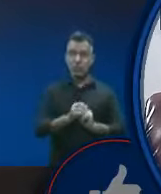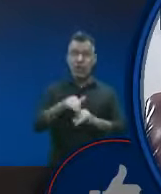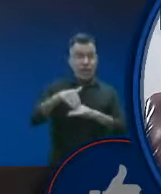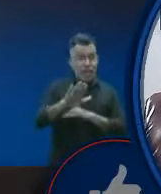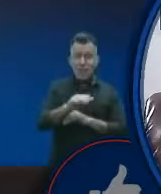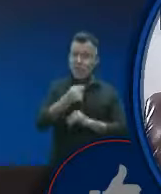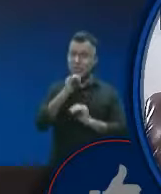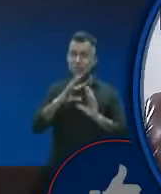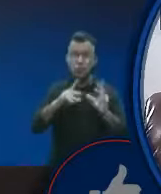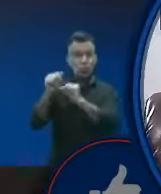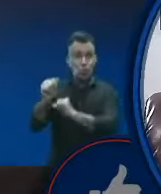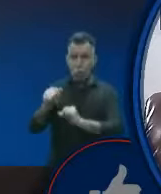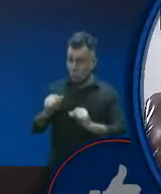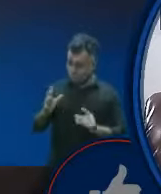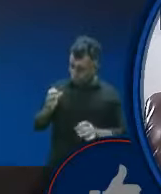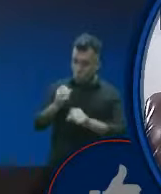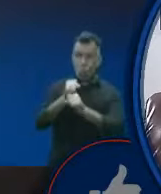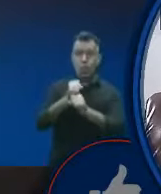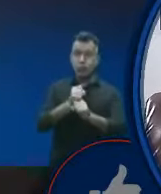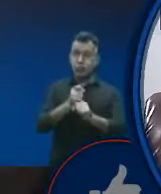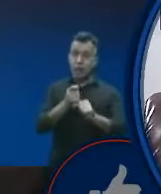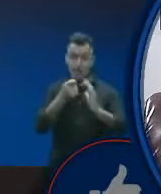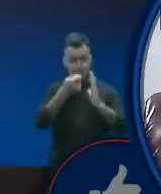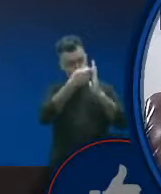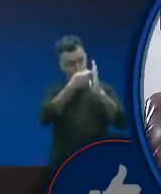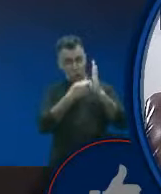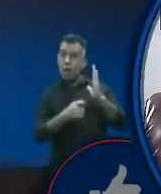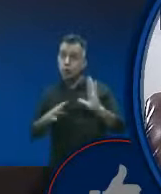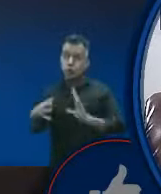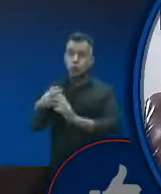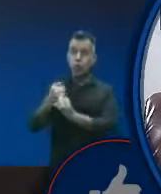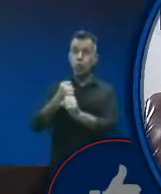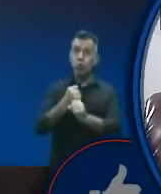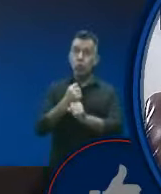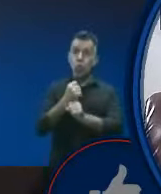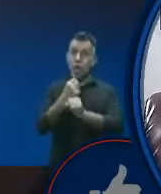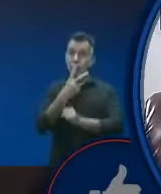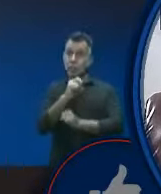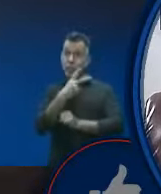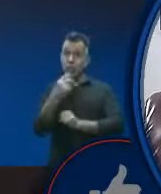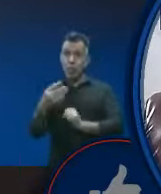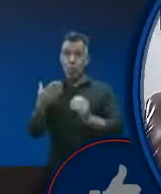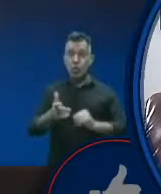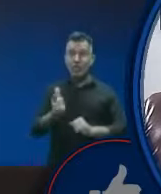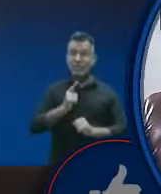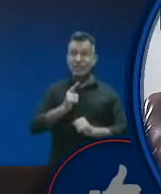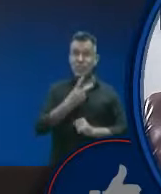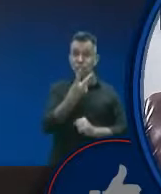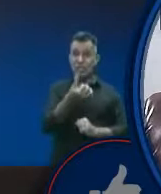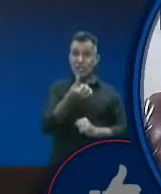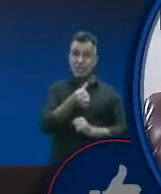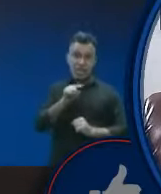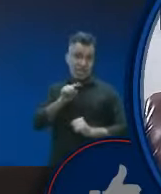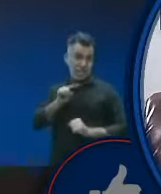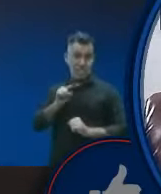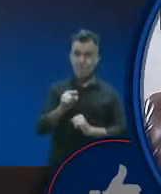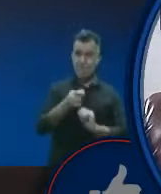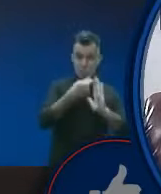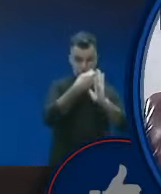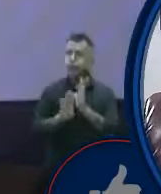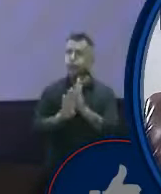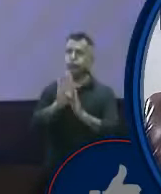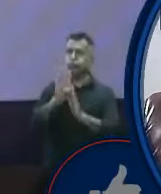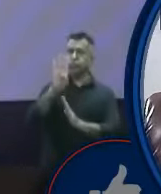Isso é mais do que todo o volume de sellers cadastrados em todo o ano de 2020. Hoje estamos com 26 mil sellers e a gente